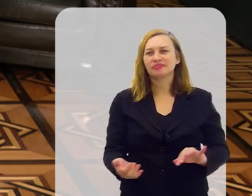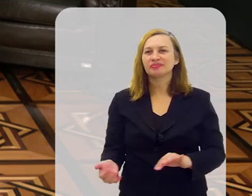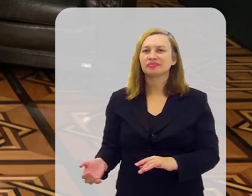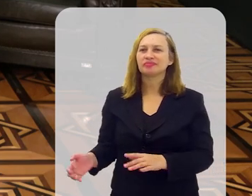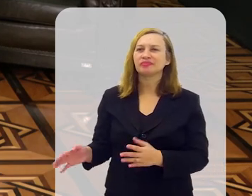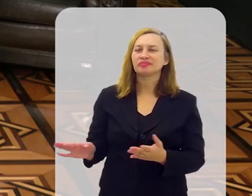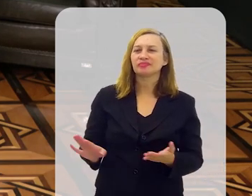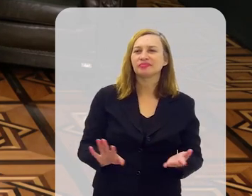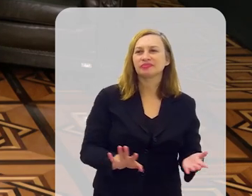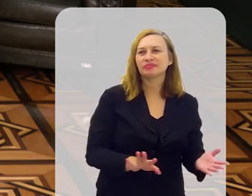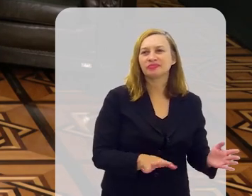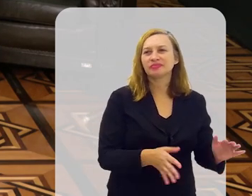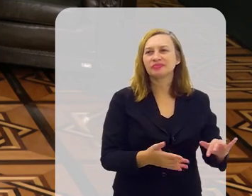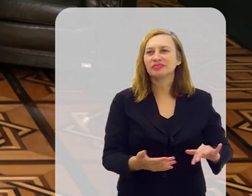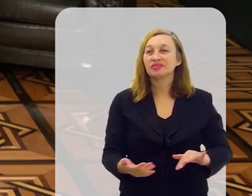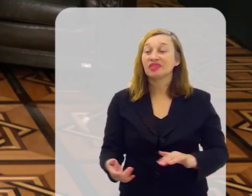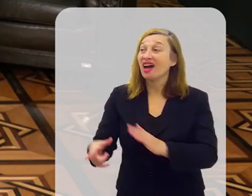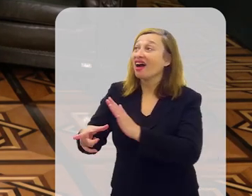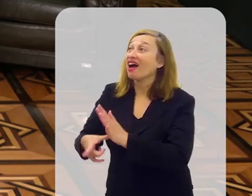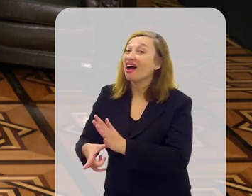Oh, oh,